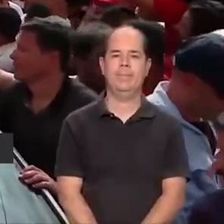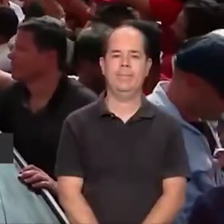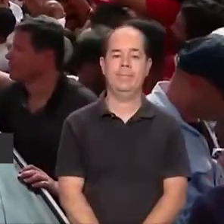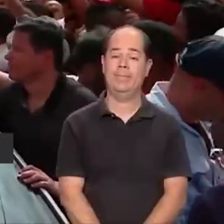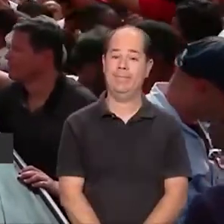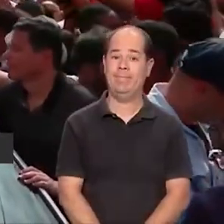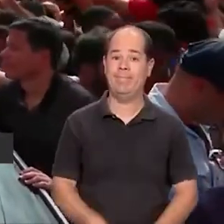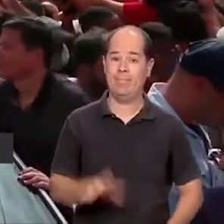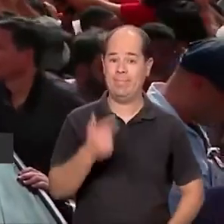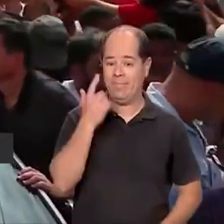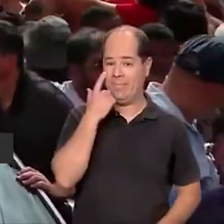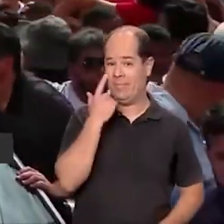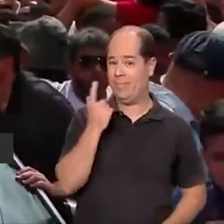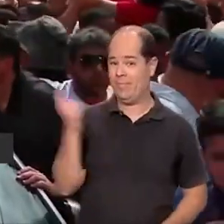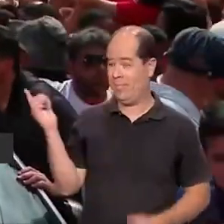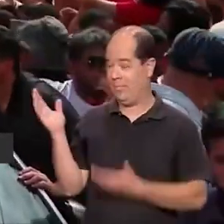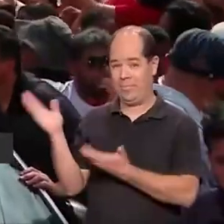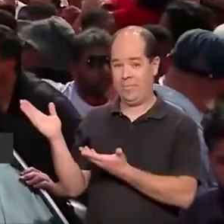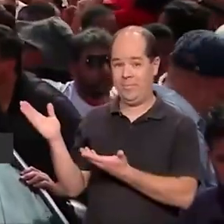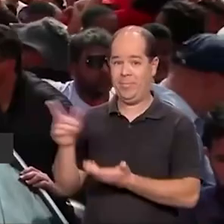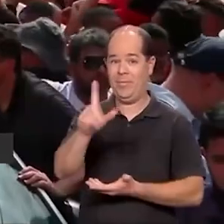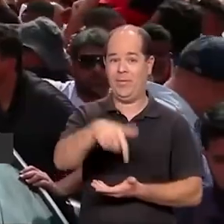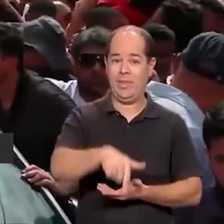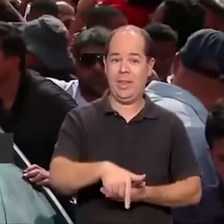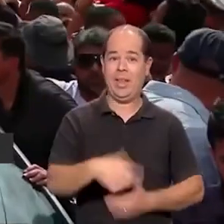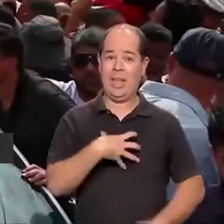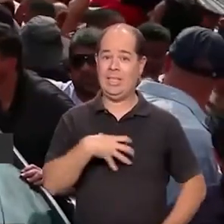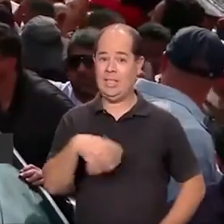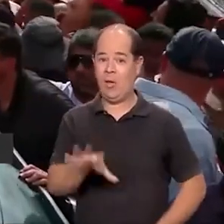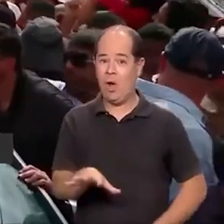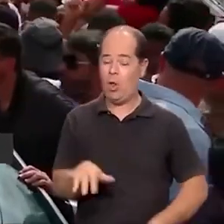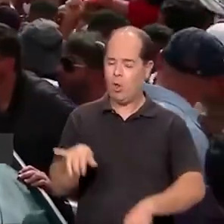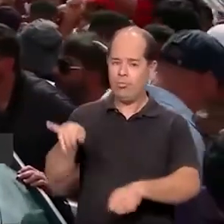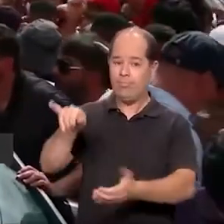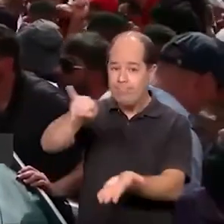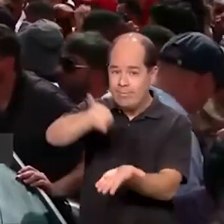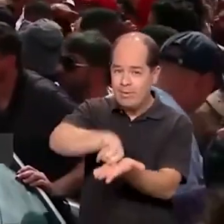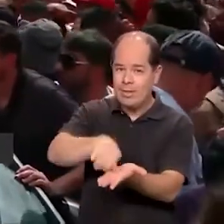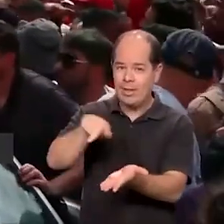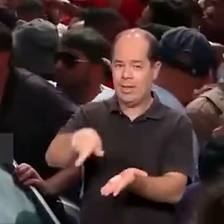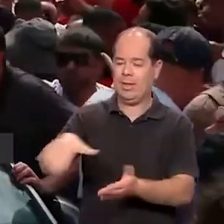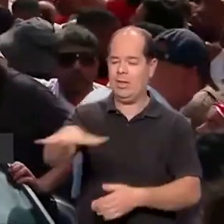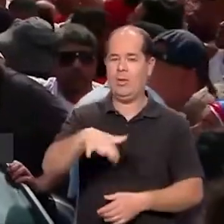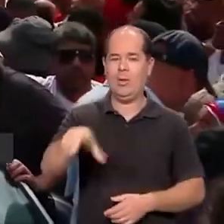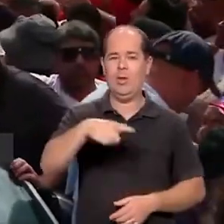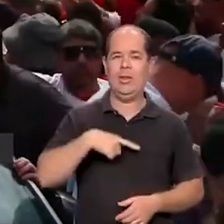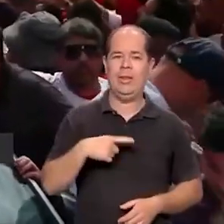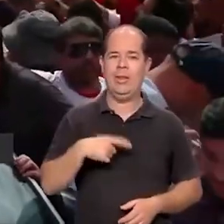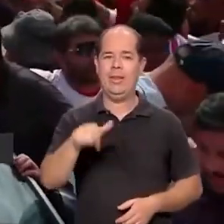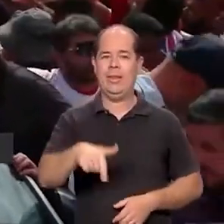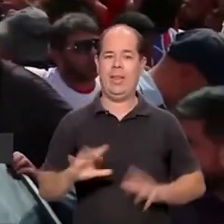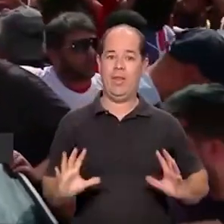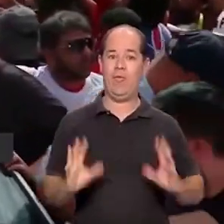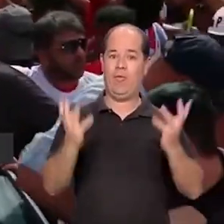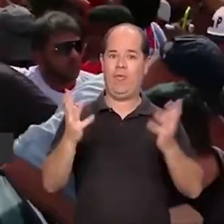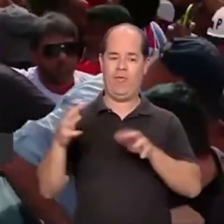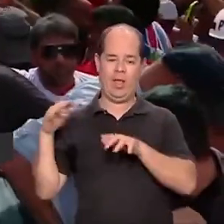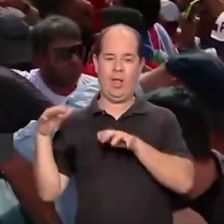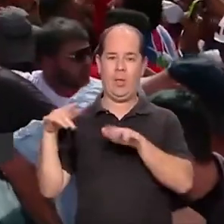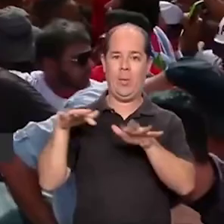Estas são imagens do centro de Salvador, na Bahia, onde o presidente Lula participa da celebração,